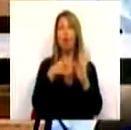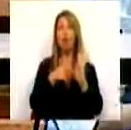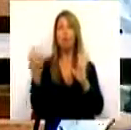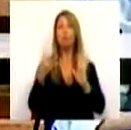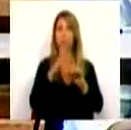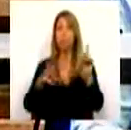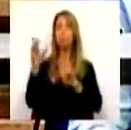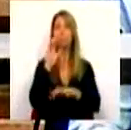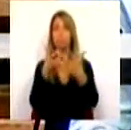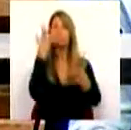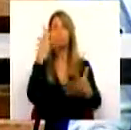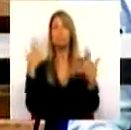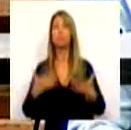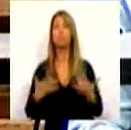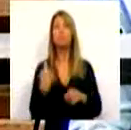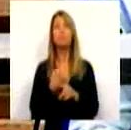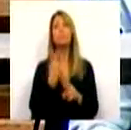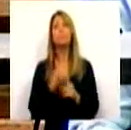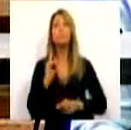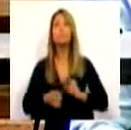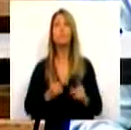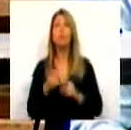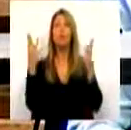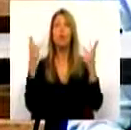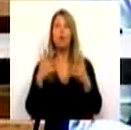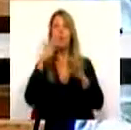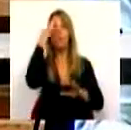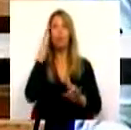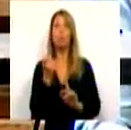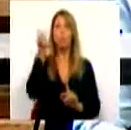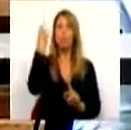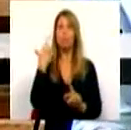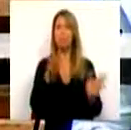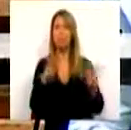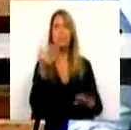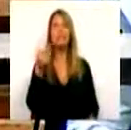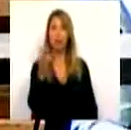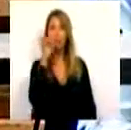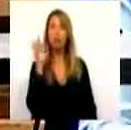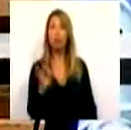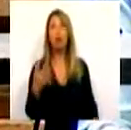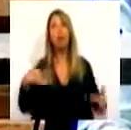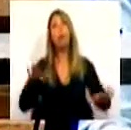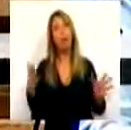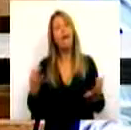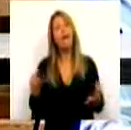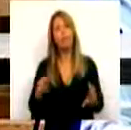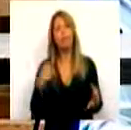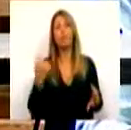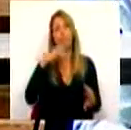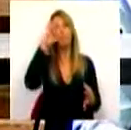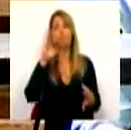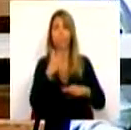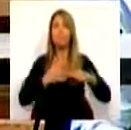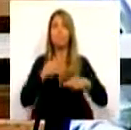Orçamento, mesmo relativamente àquele que era o Orçamento previsto ano passado, da ordem dos 70%, mas não negamos uma parte